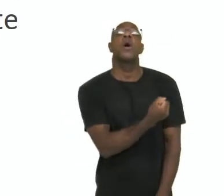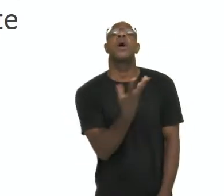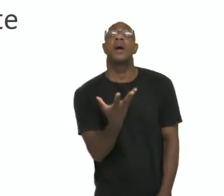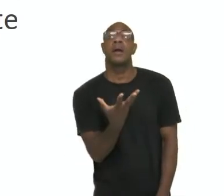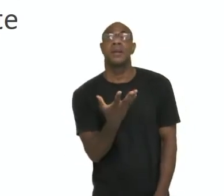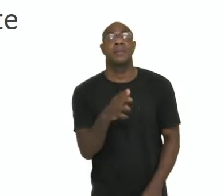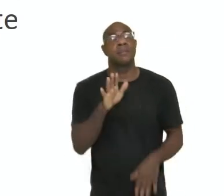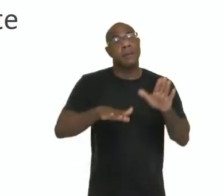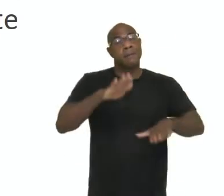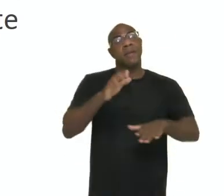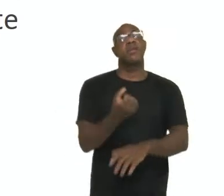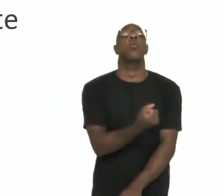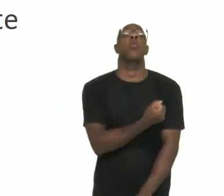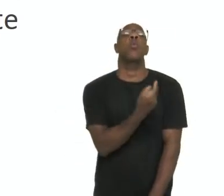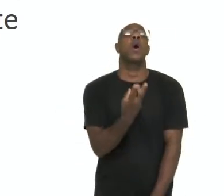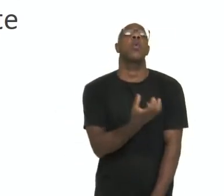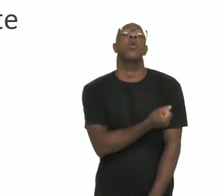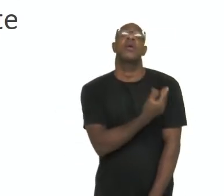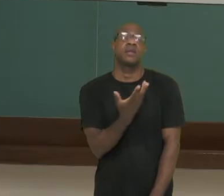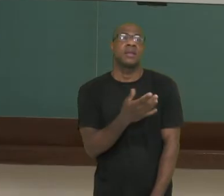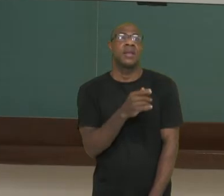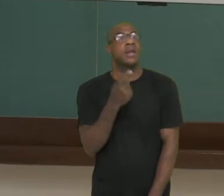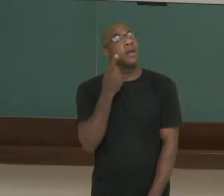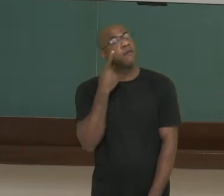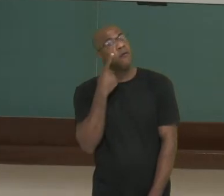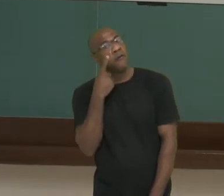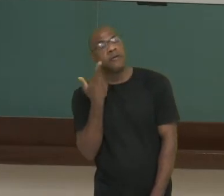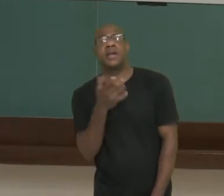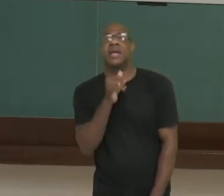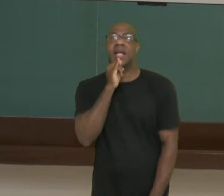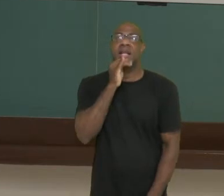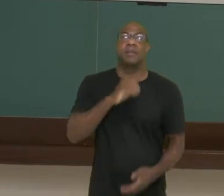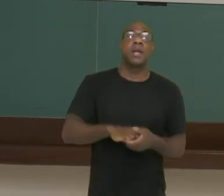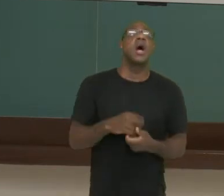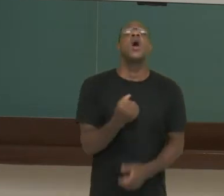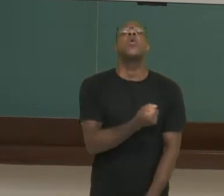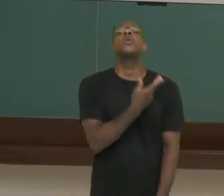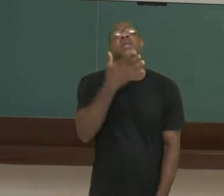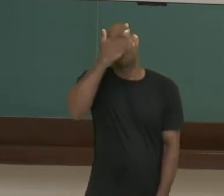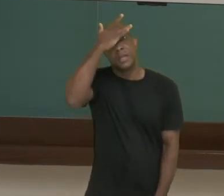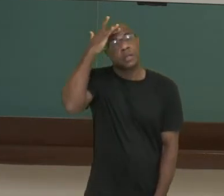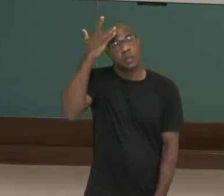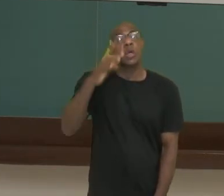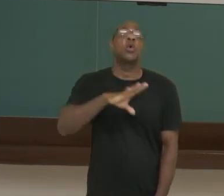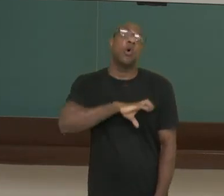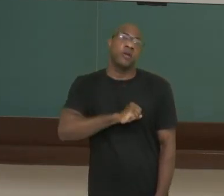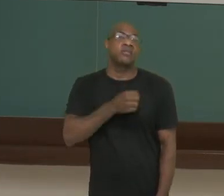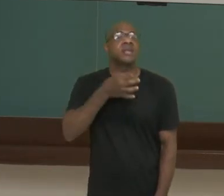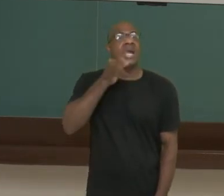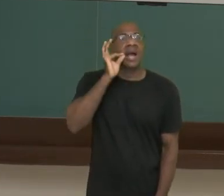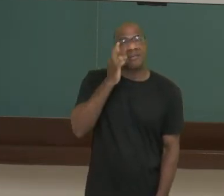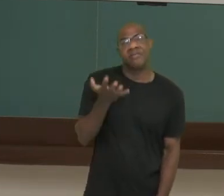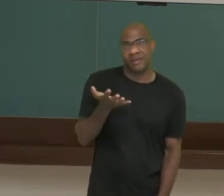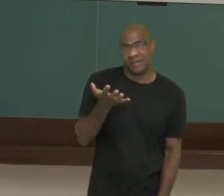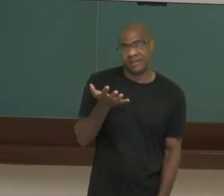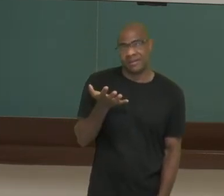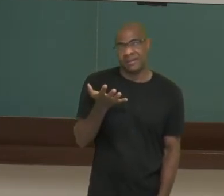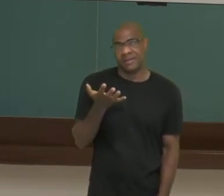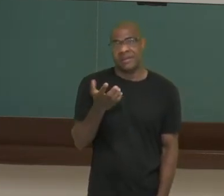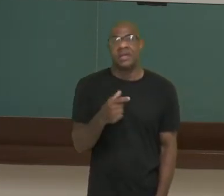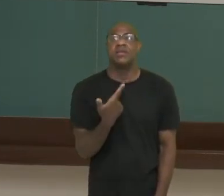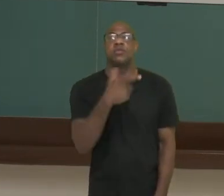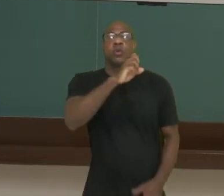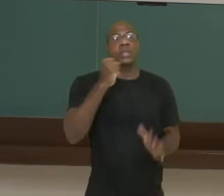das quantidades, né? Eu vou ver, por exemplo, quantas pessoas gostam do café tipo tal e do